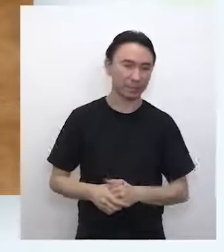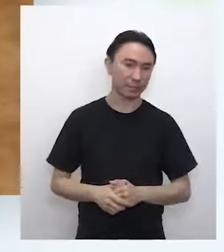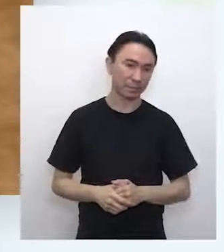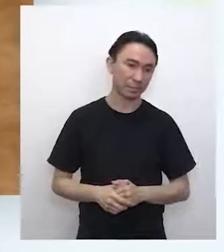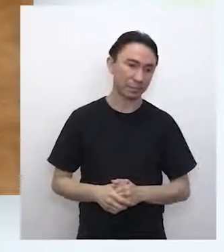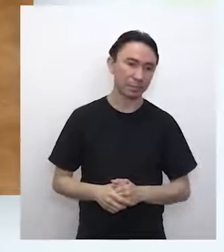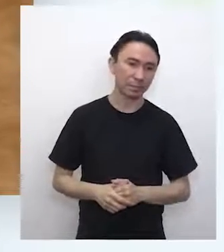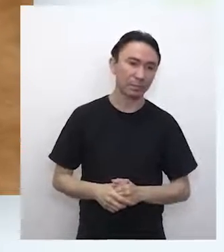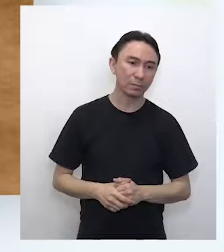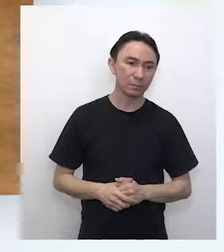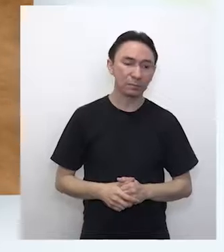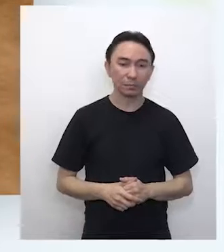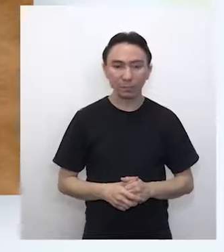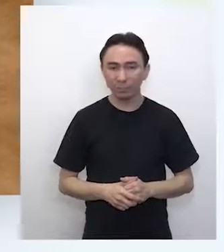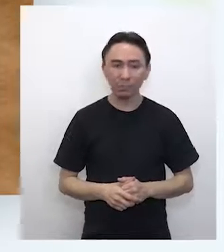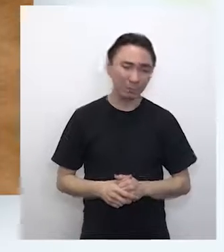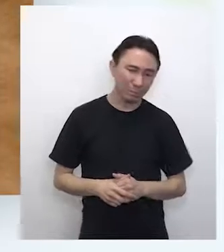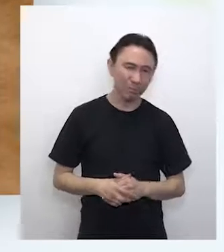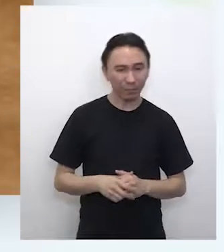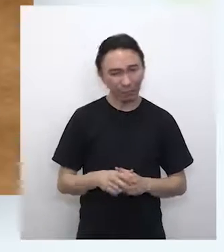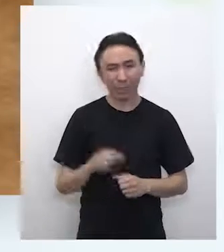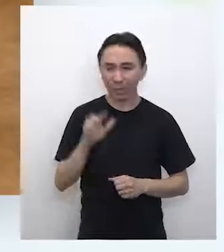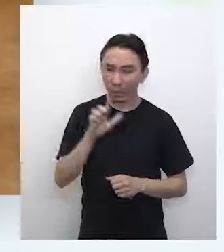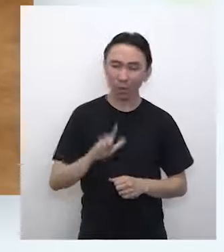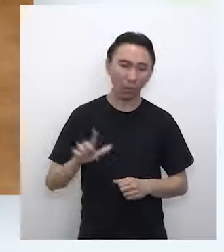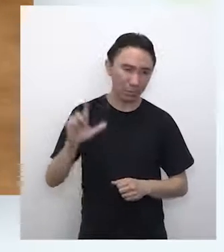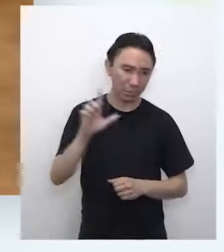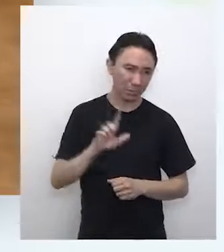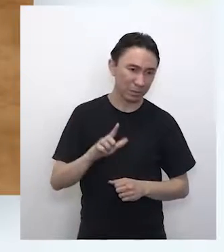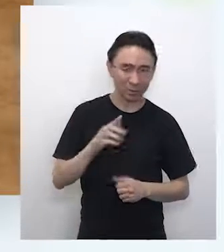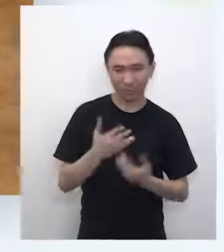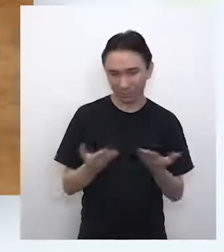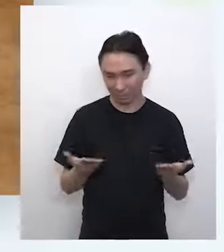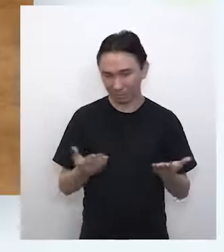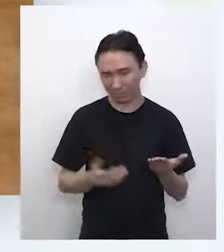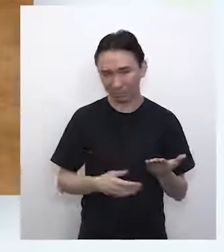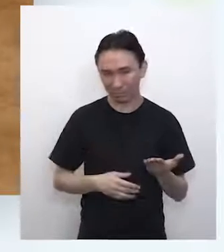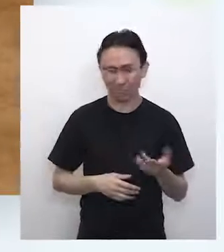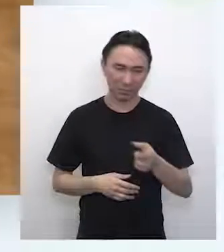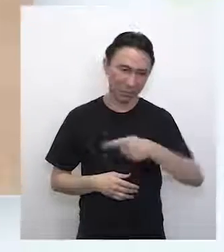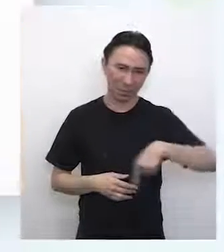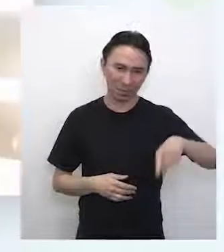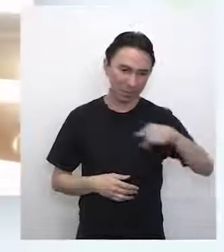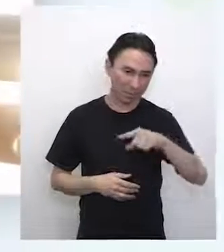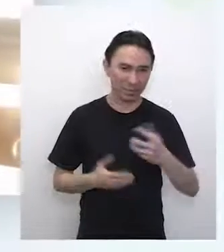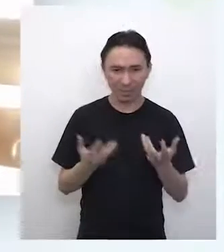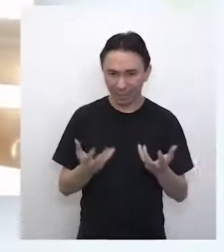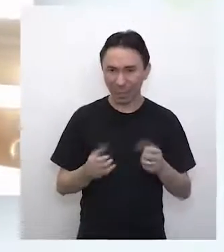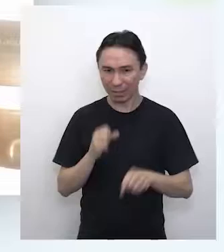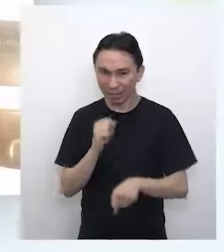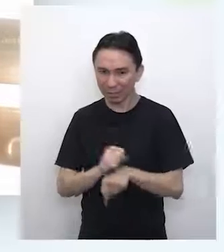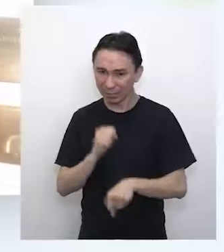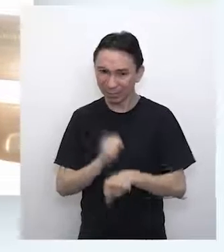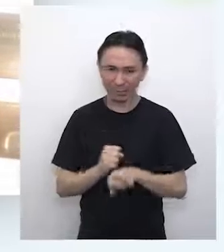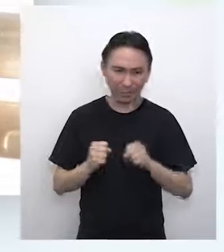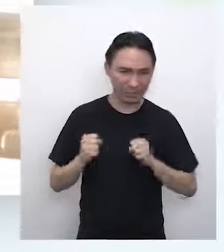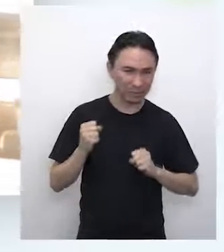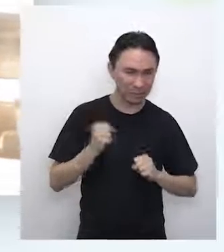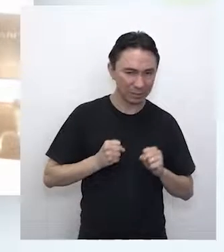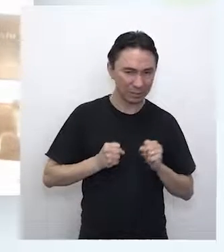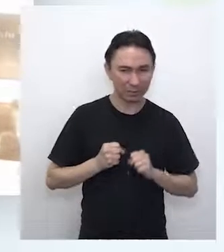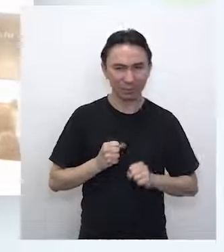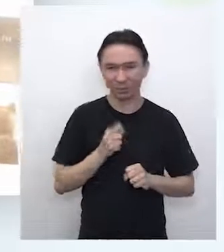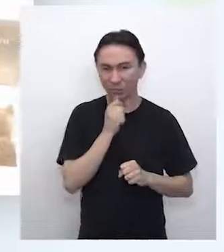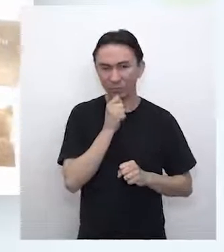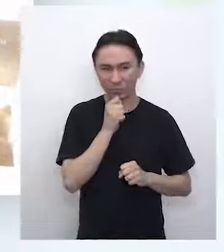lógico que não é aquilo que esperávamos, né? Estão vendo o número? Eu